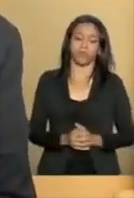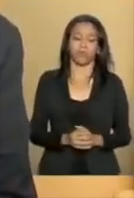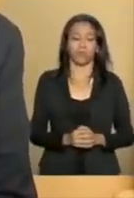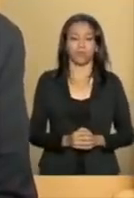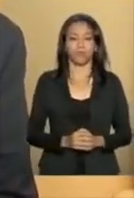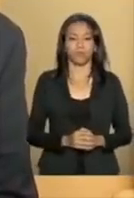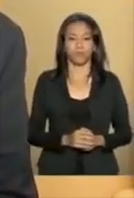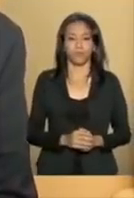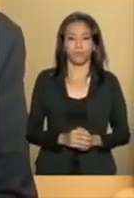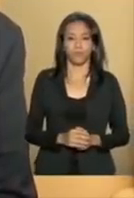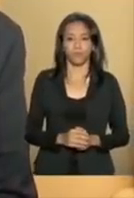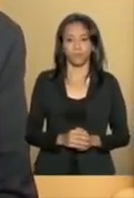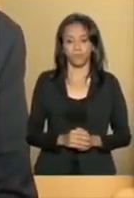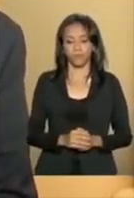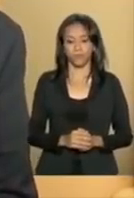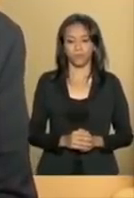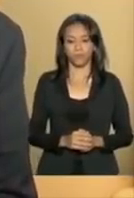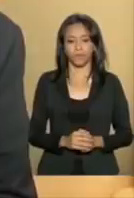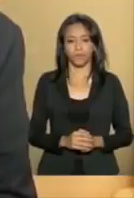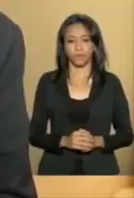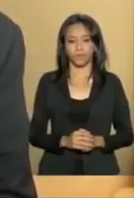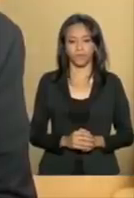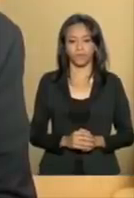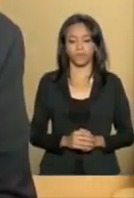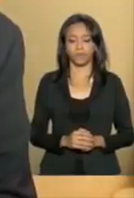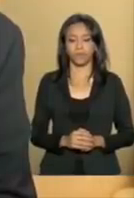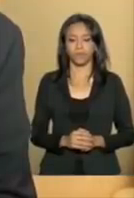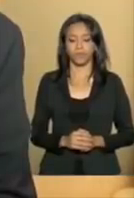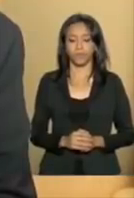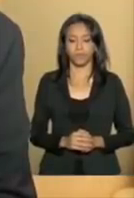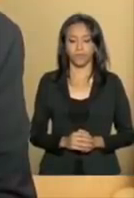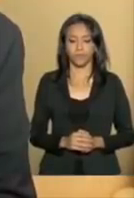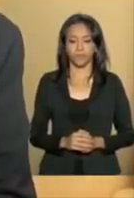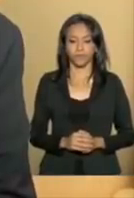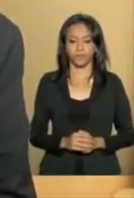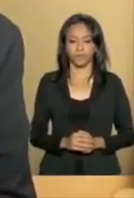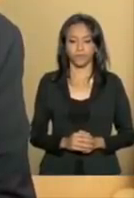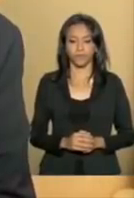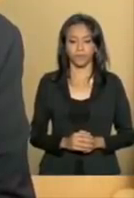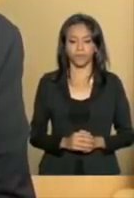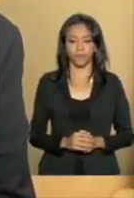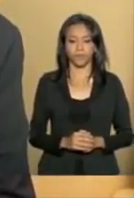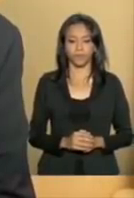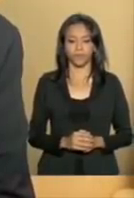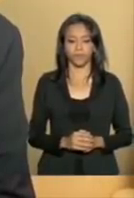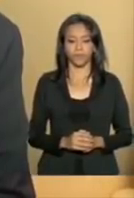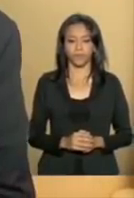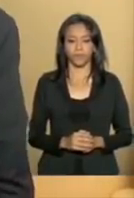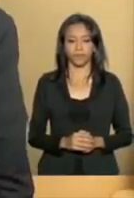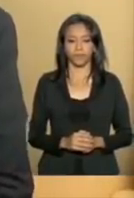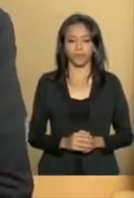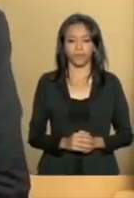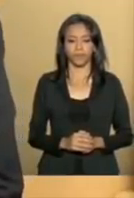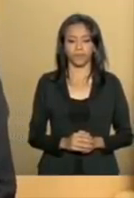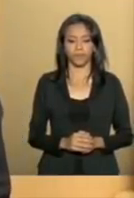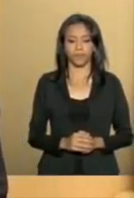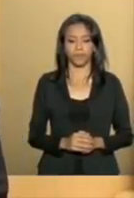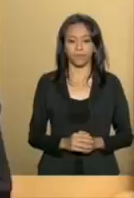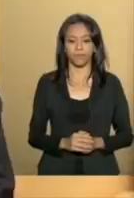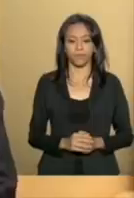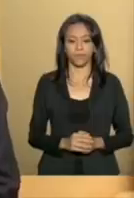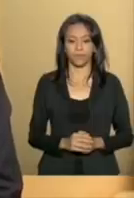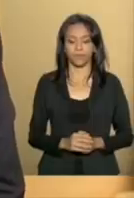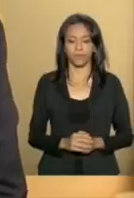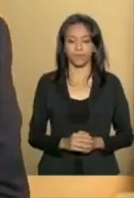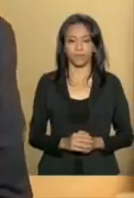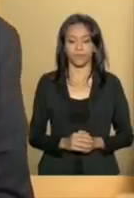like President Bolsonaro to get to Brazil, to take to Brazil as a result of this visit? Well, we're working